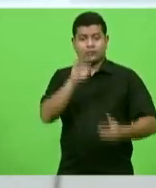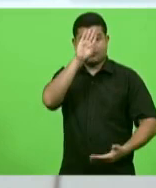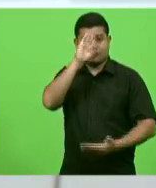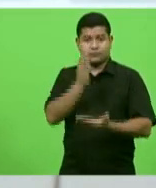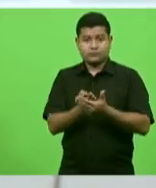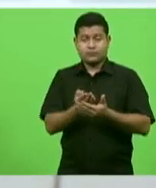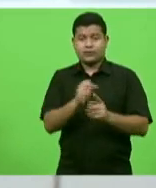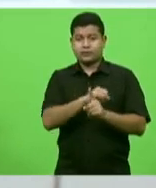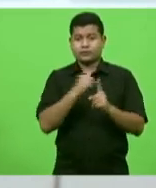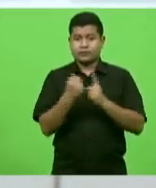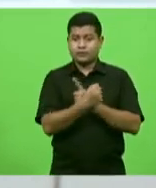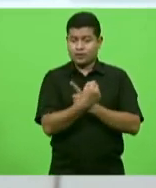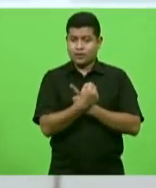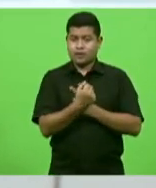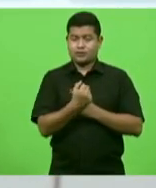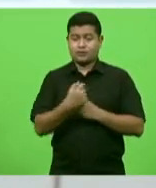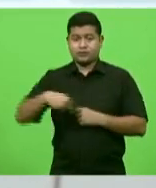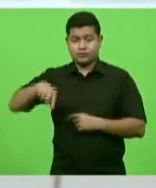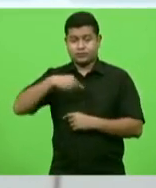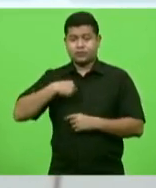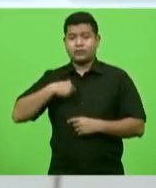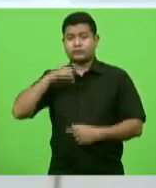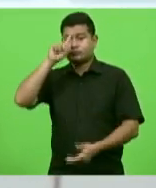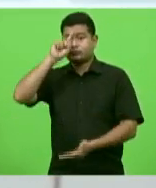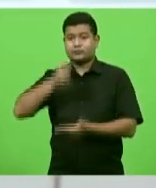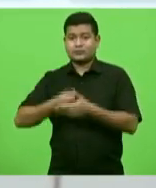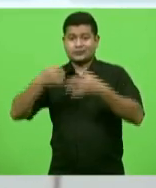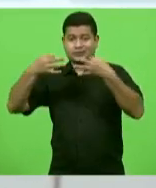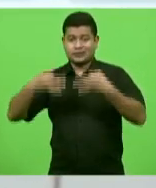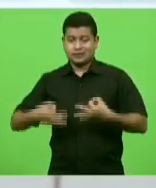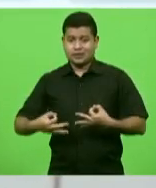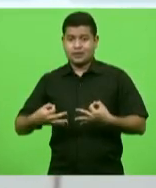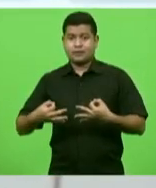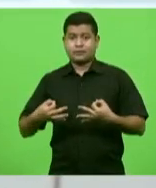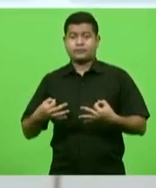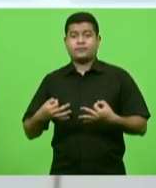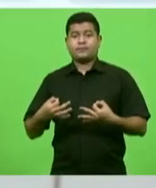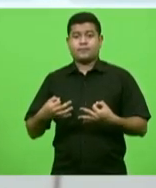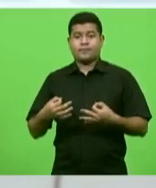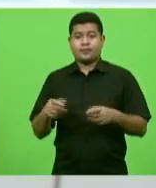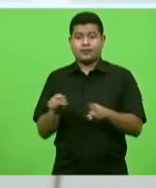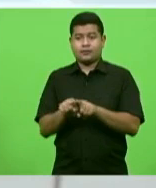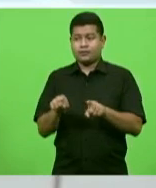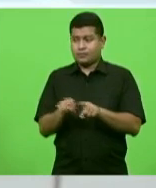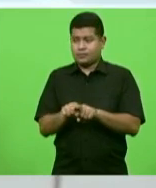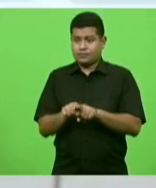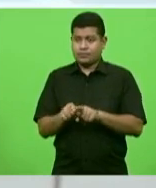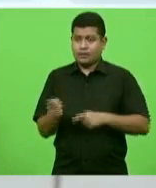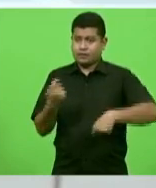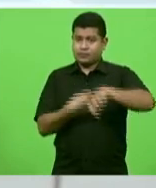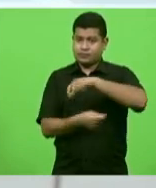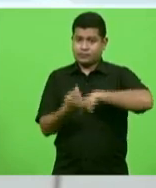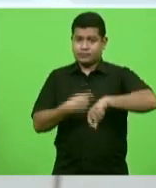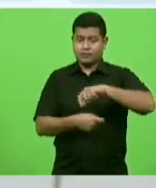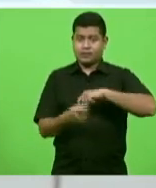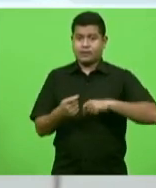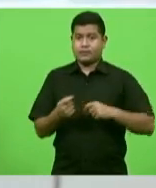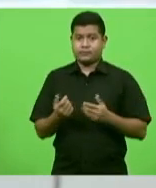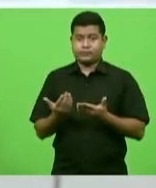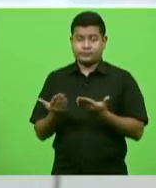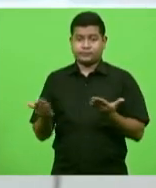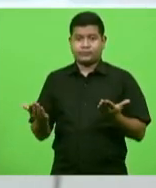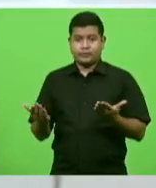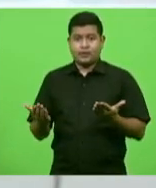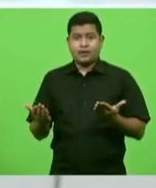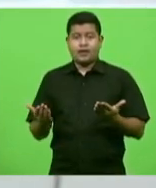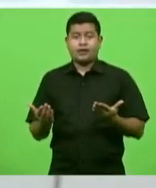correta realização da justiça e na retidão da administração do Estado possuía sentido oposto